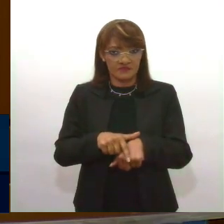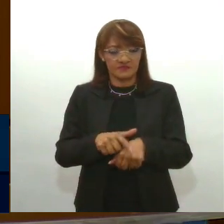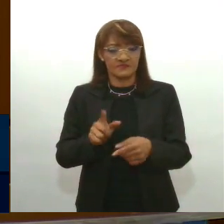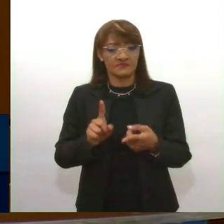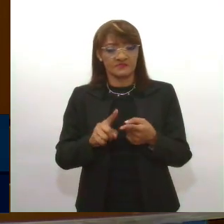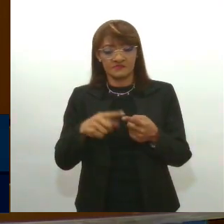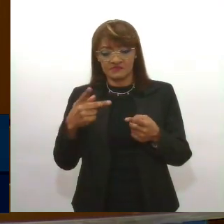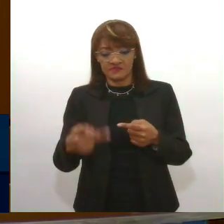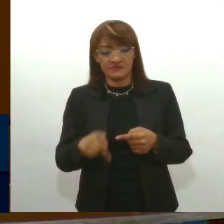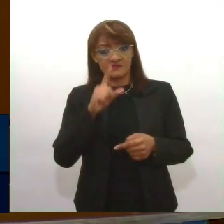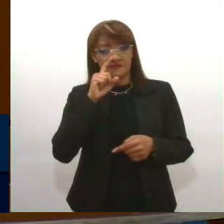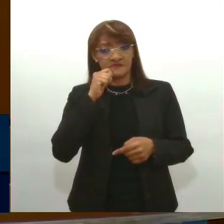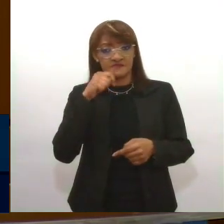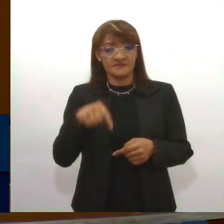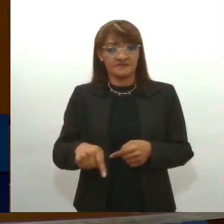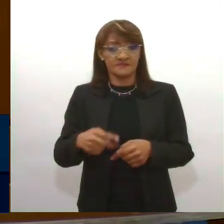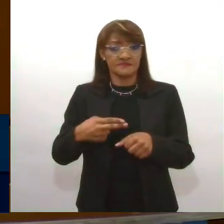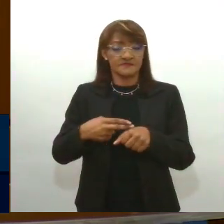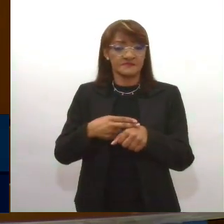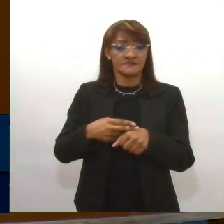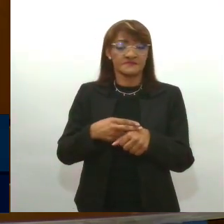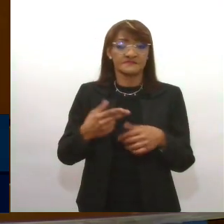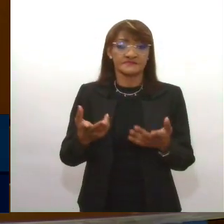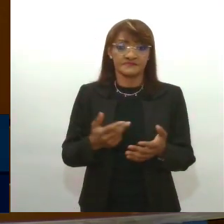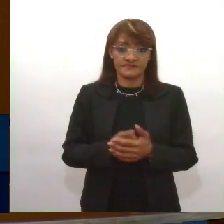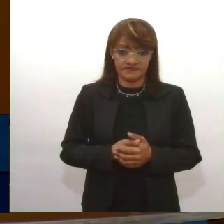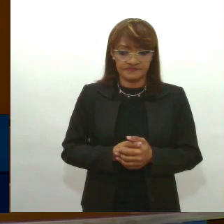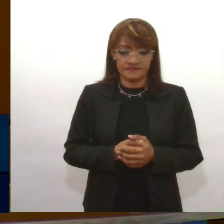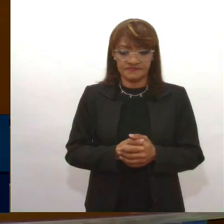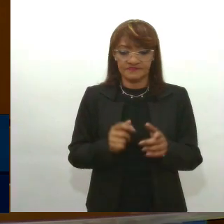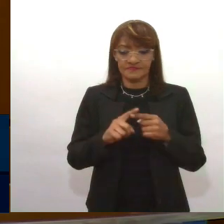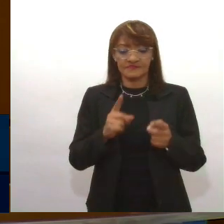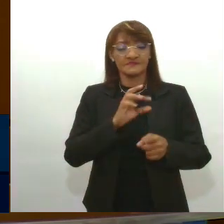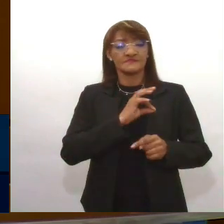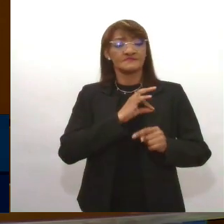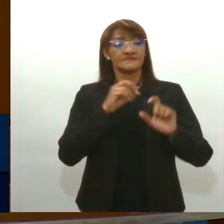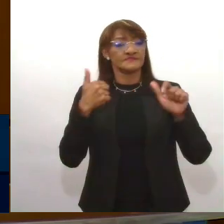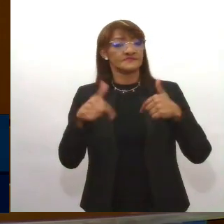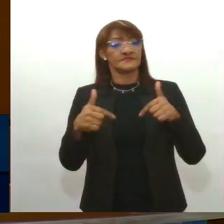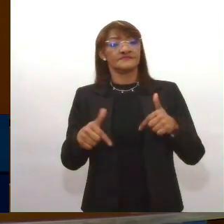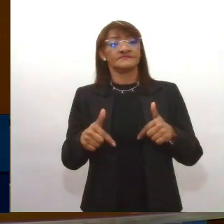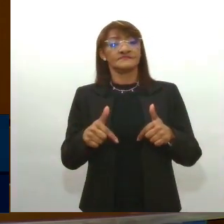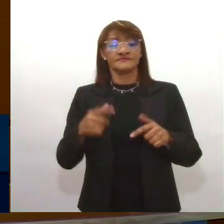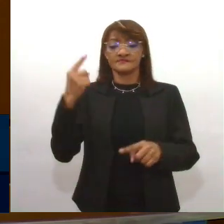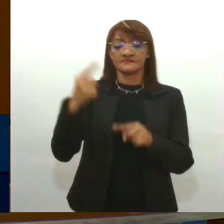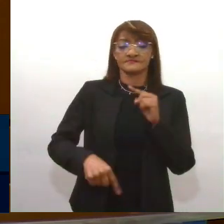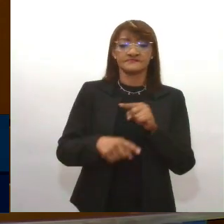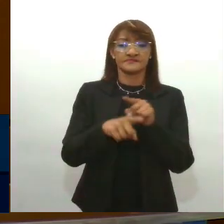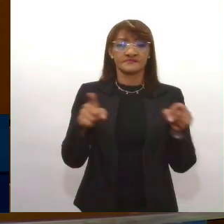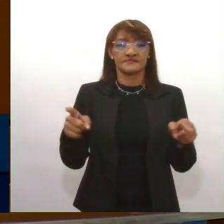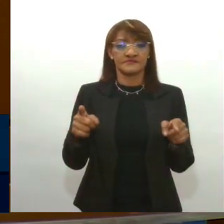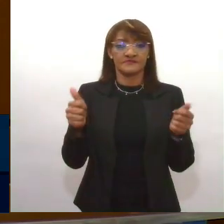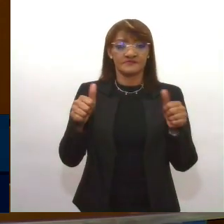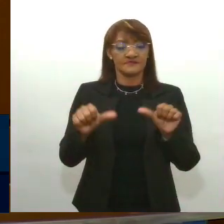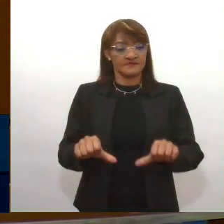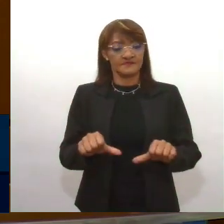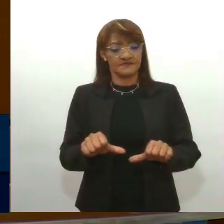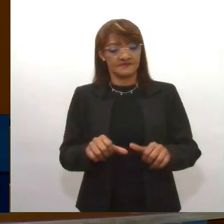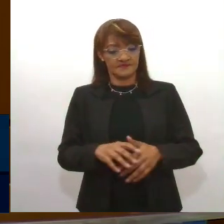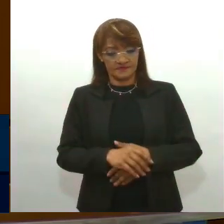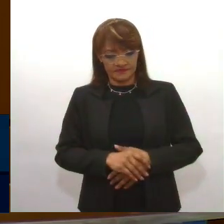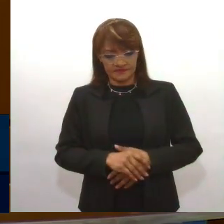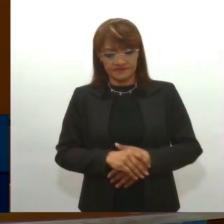podia ter muito mais mas a polícia agiu e coibiu isso eh eh não permitindo esses